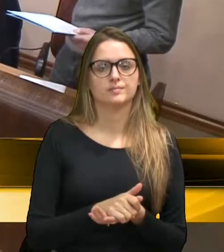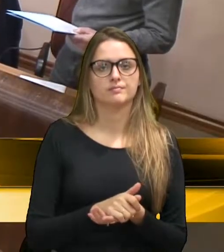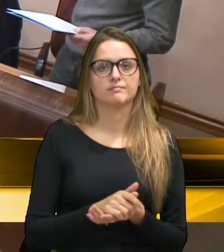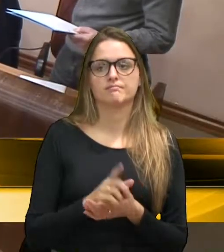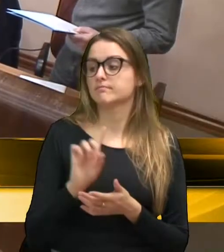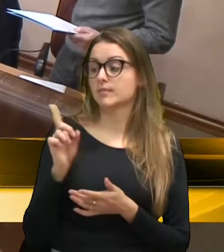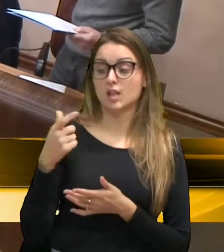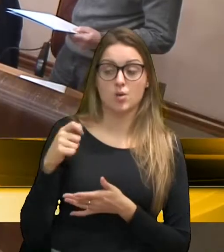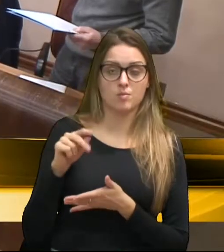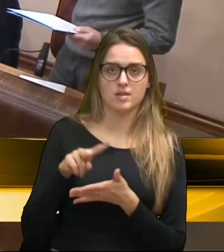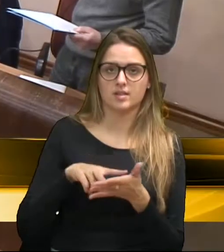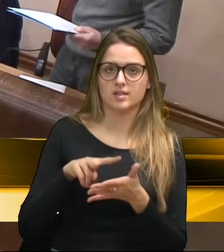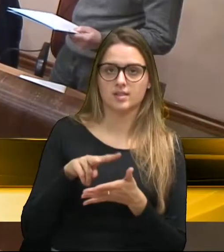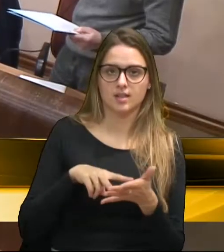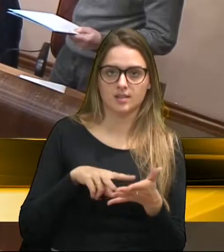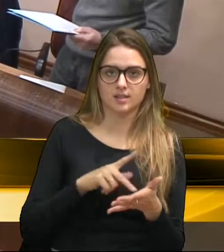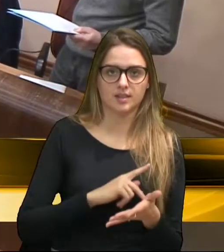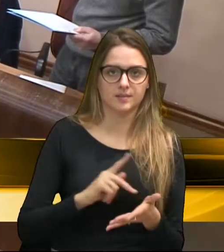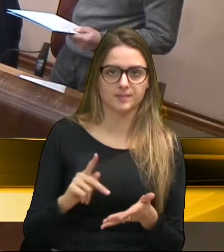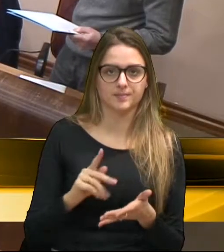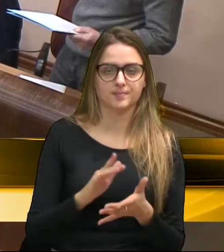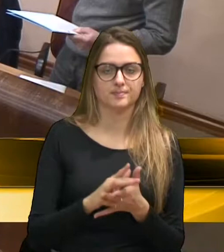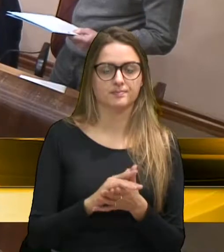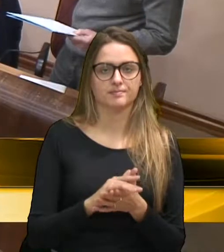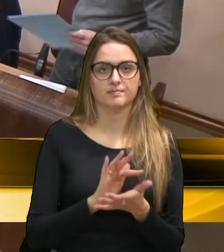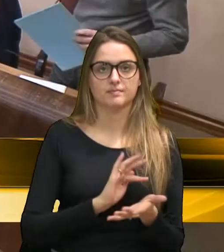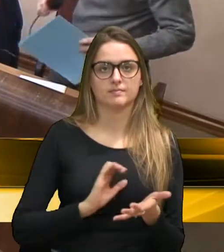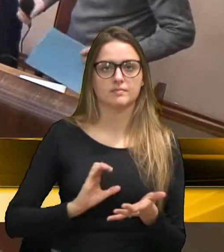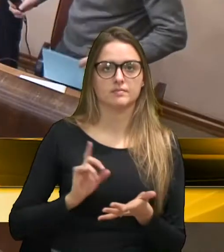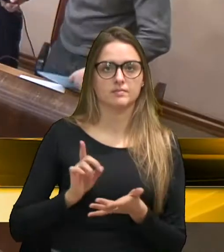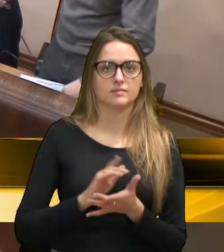O senhor está dispensado da leitura.